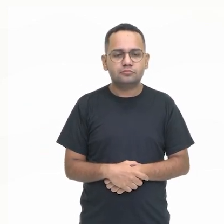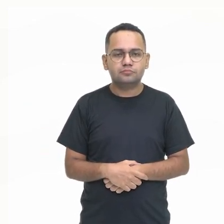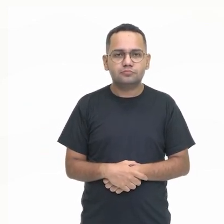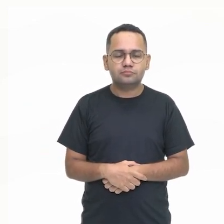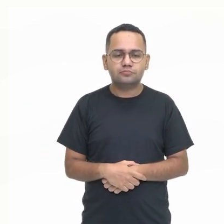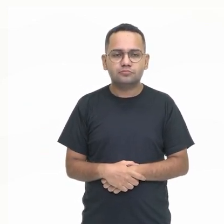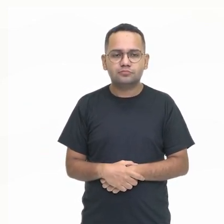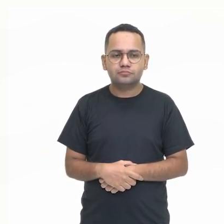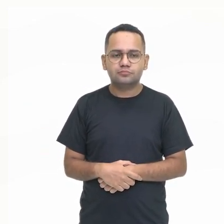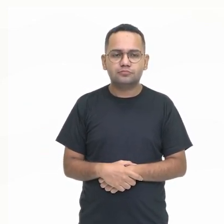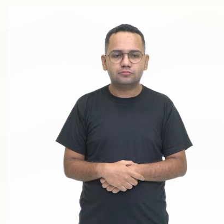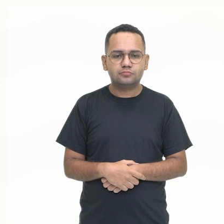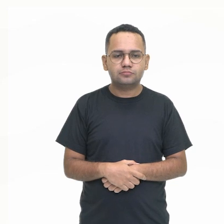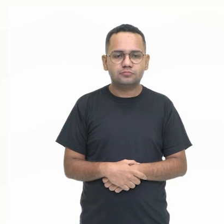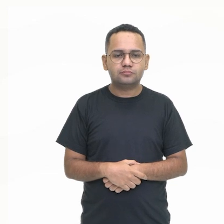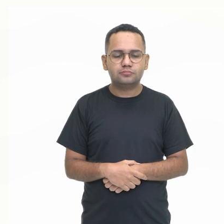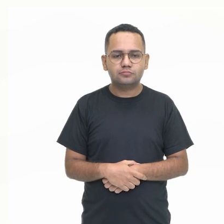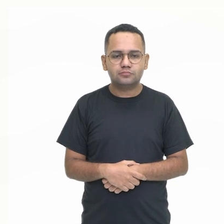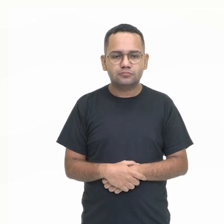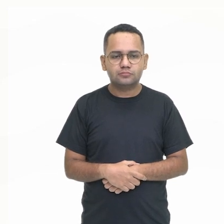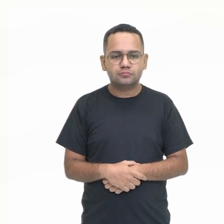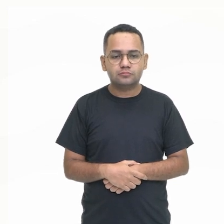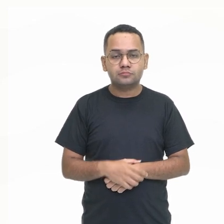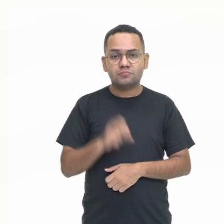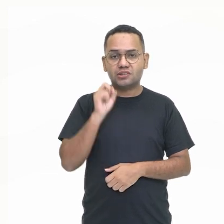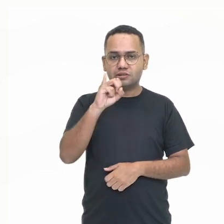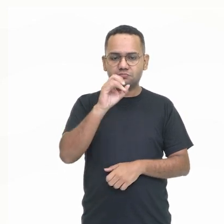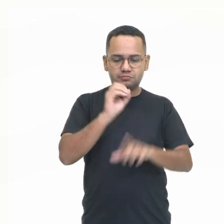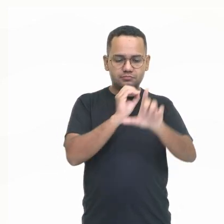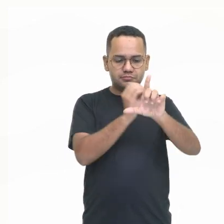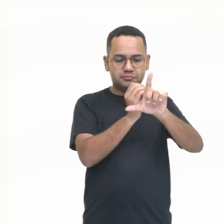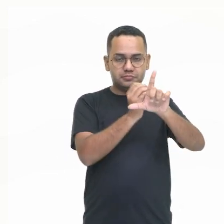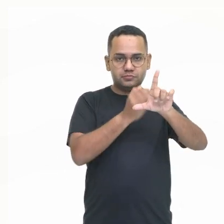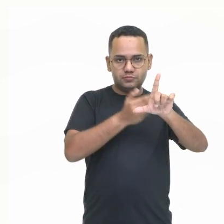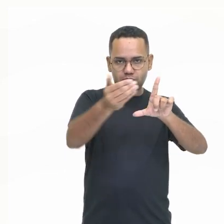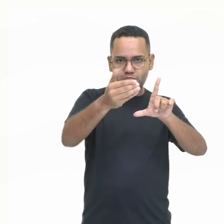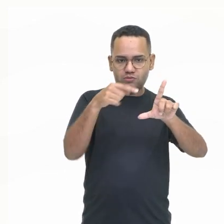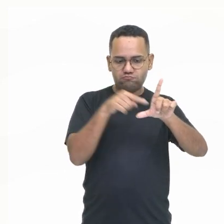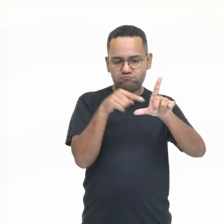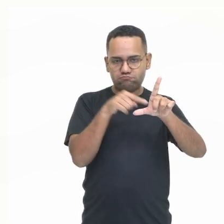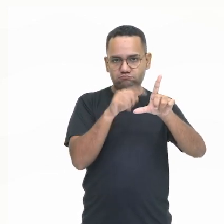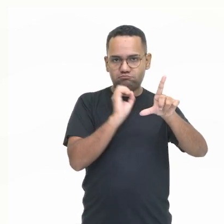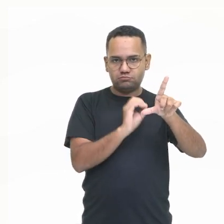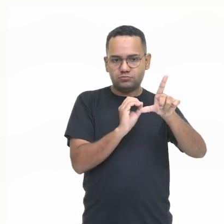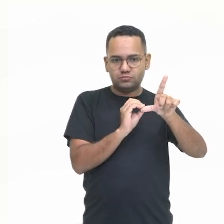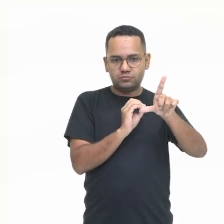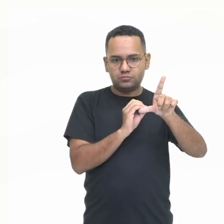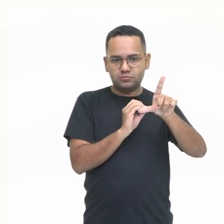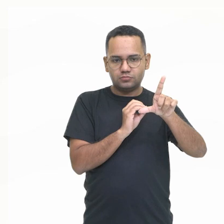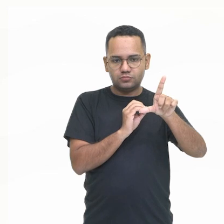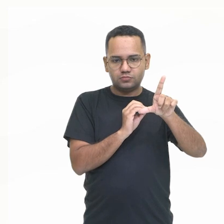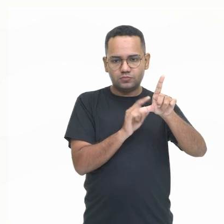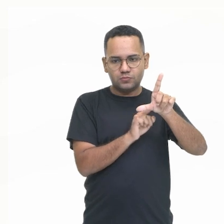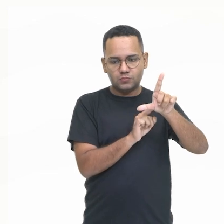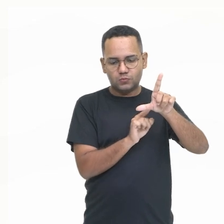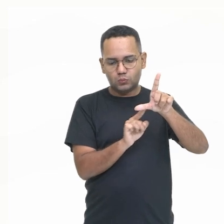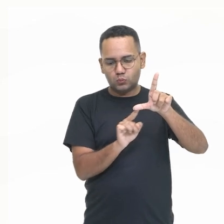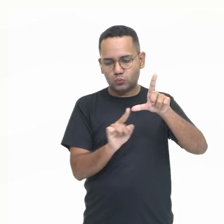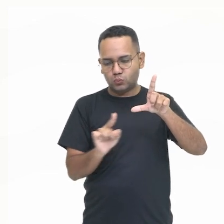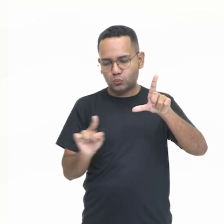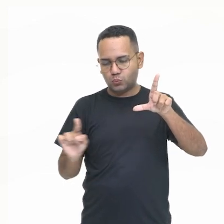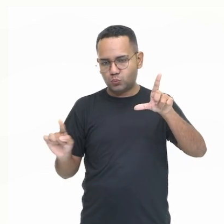tá legal? Então, olha só, aqui quando aqui for zero, quer dizer que o volume do reservatório é zero e o tempo aqui então